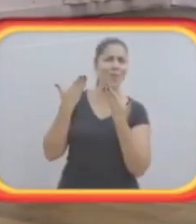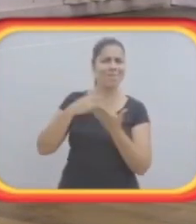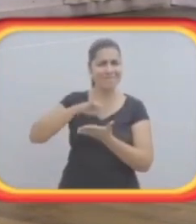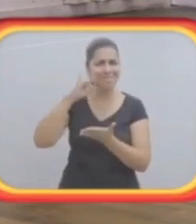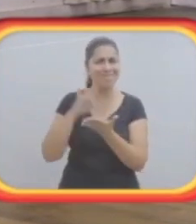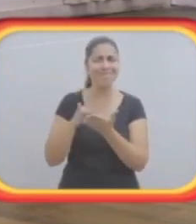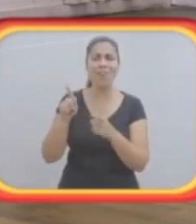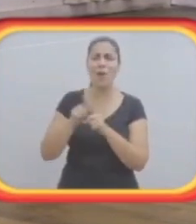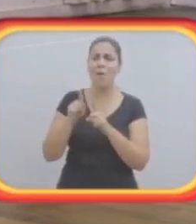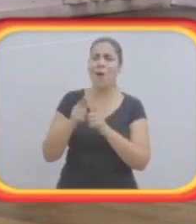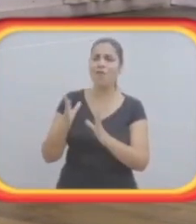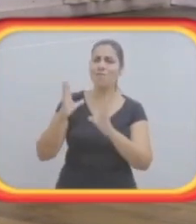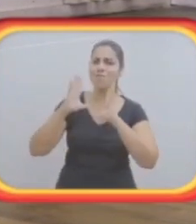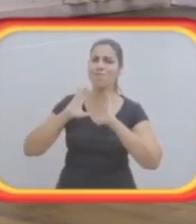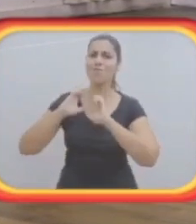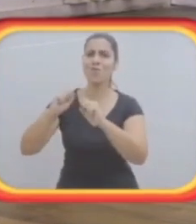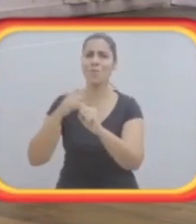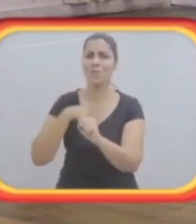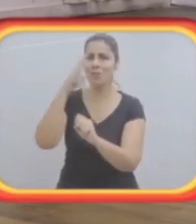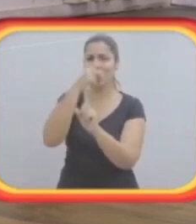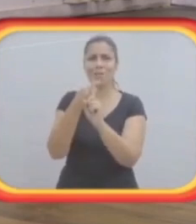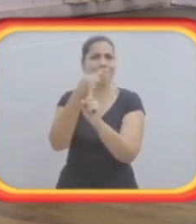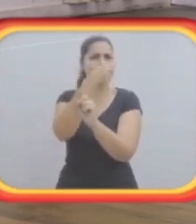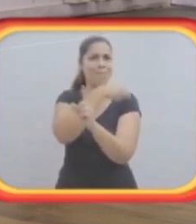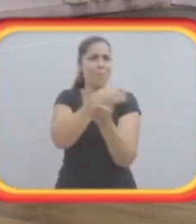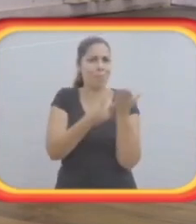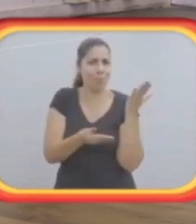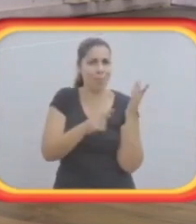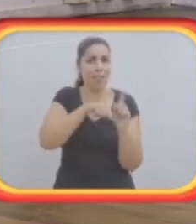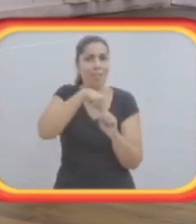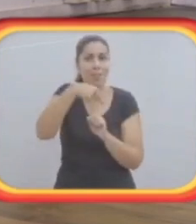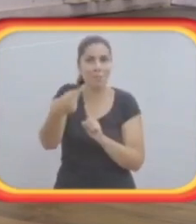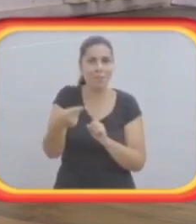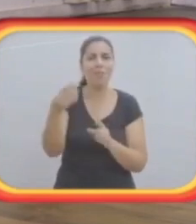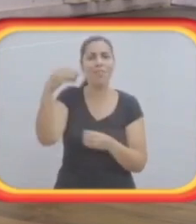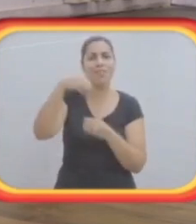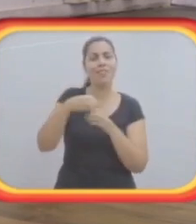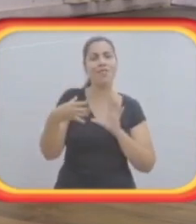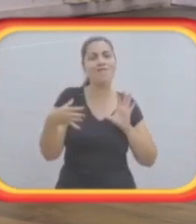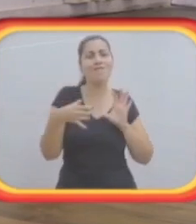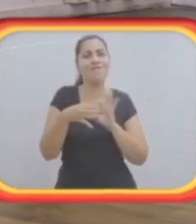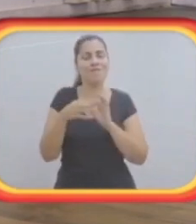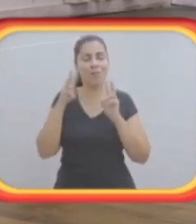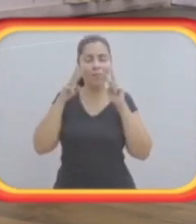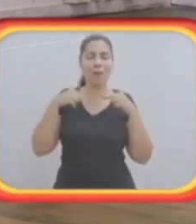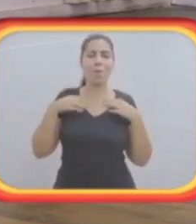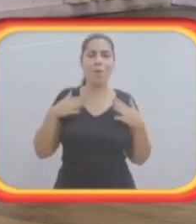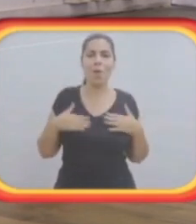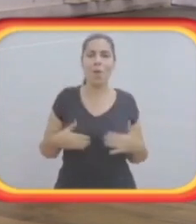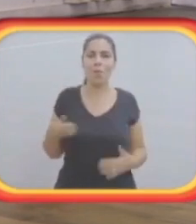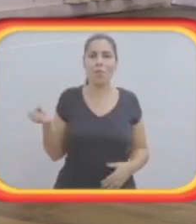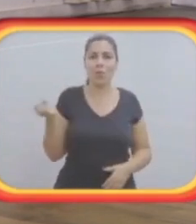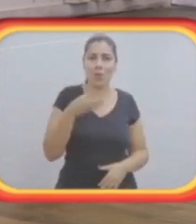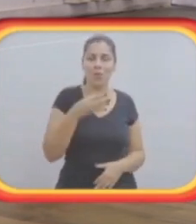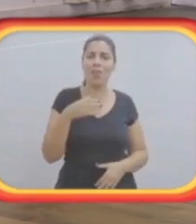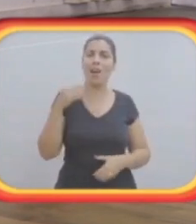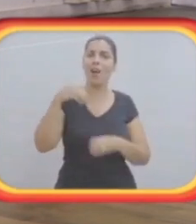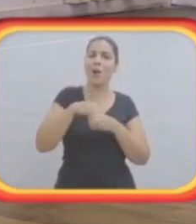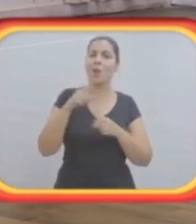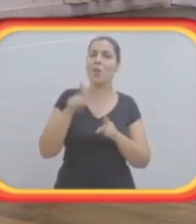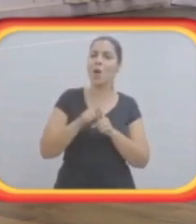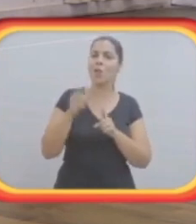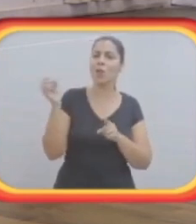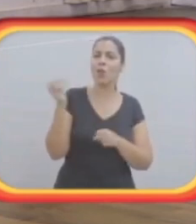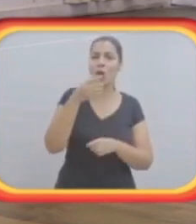dança me salvou, na verdade, ela me resgatou, ela fez eu incorporar o meu novo corpo e